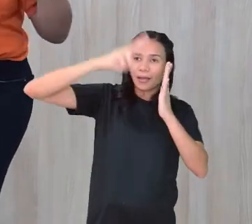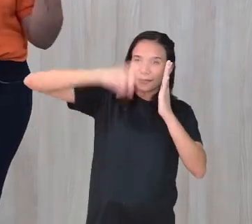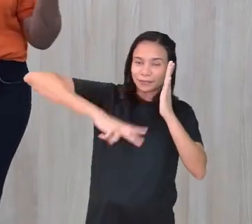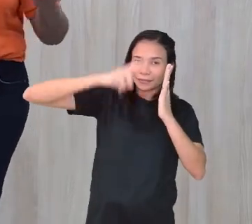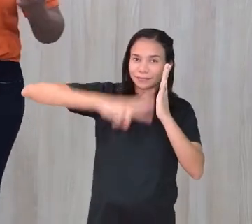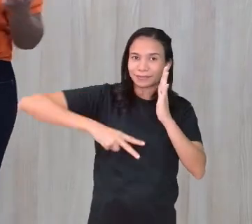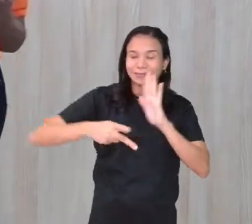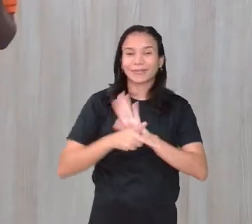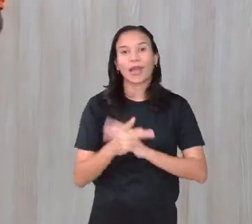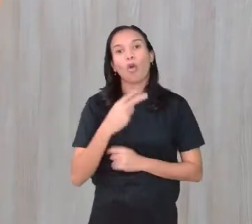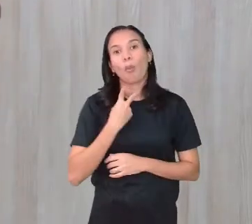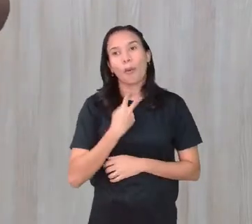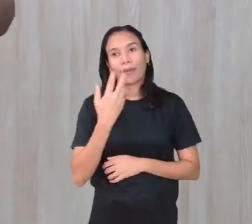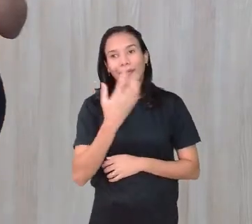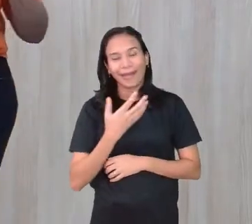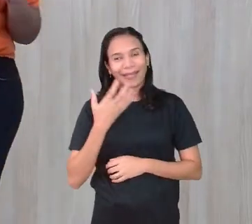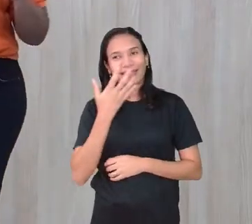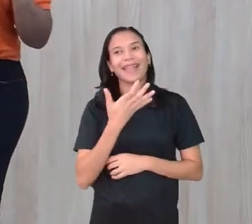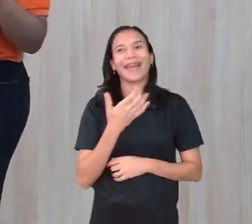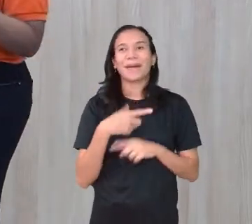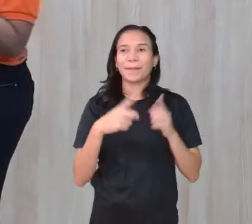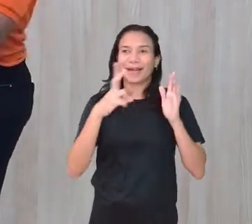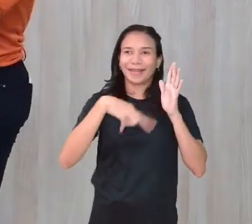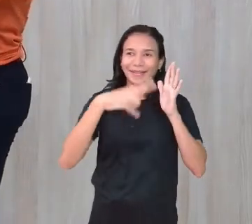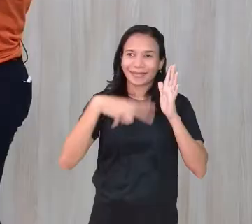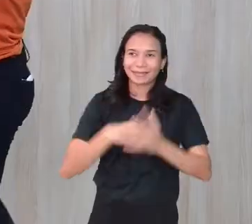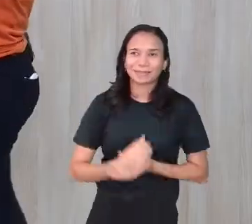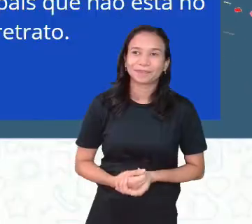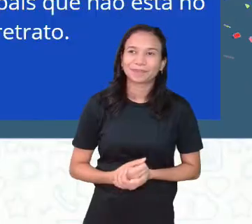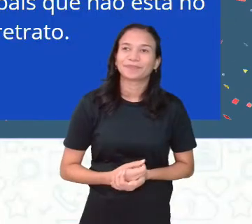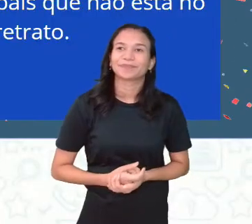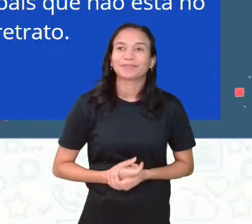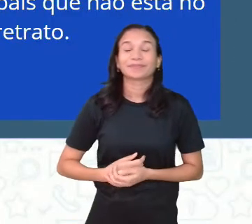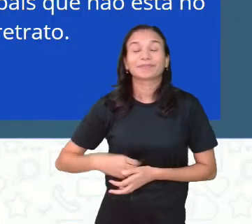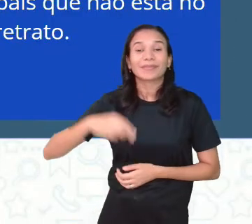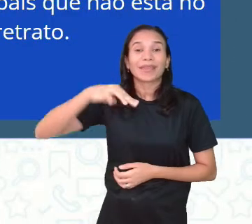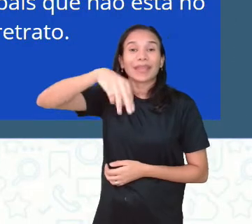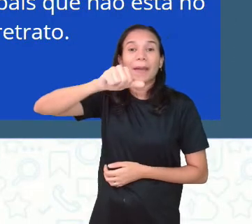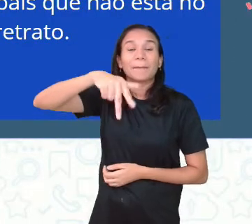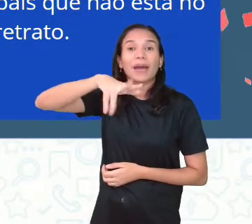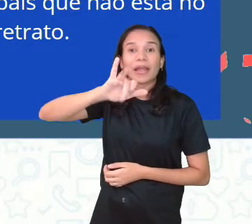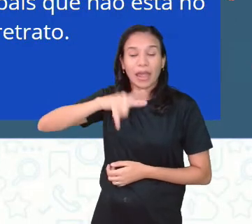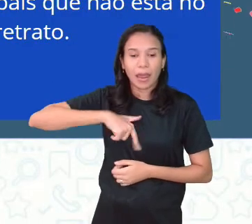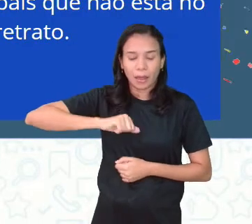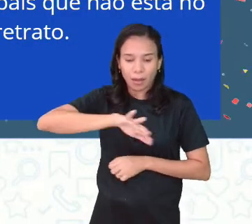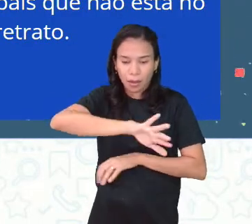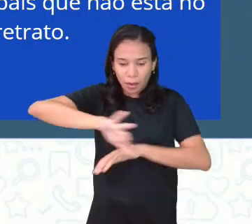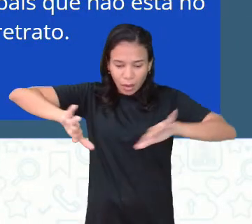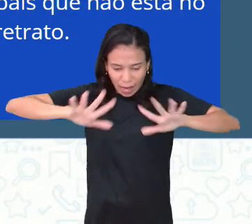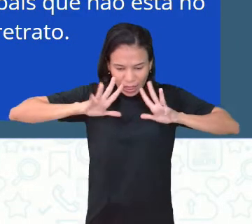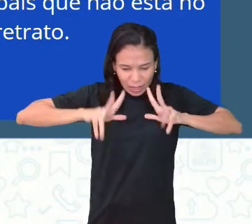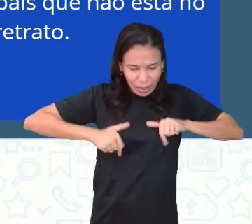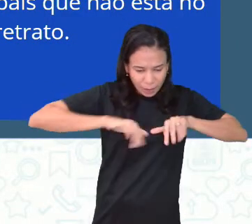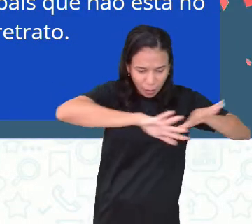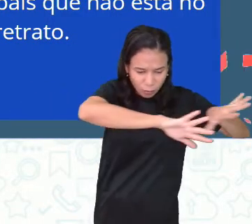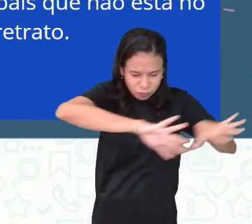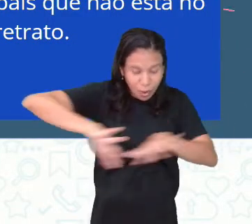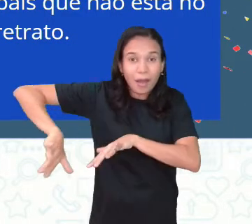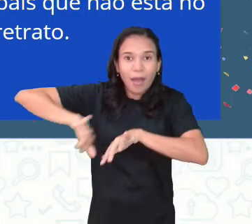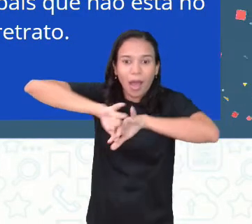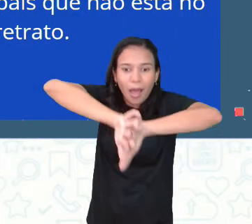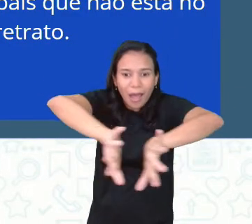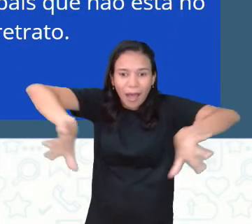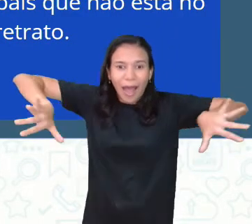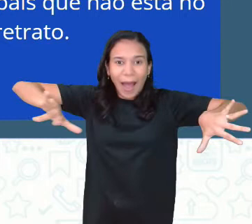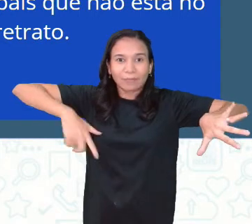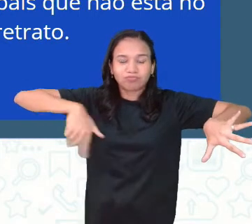Porque eu não posso trazer a música para vocês, mas a gente lê. Ó. Mangueira, tira a poeira dos porões, ó, abre alas para